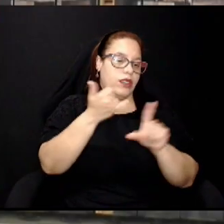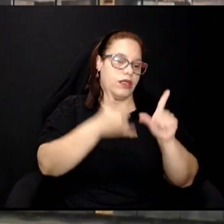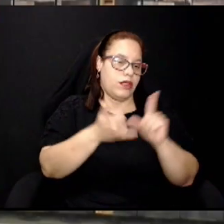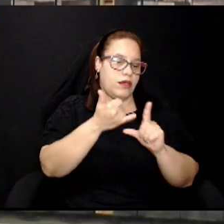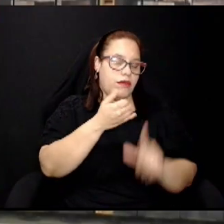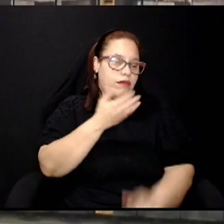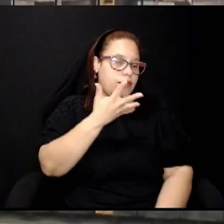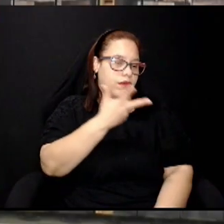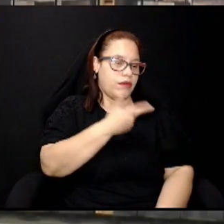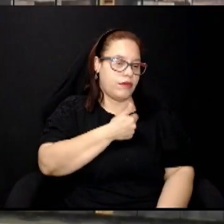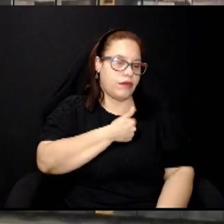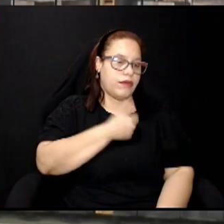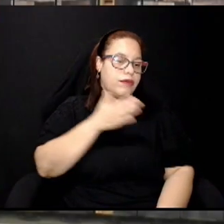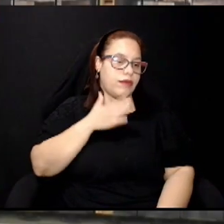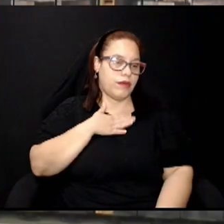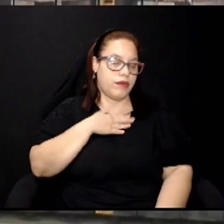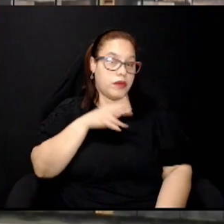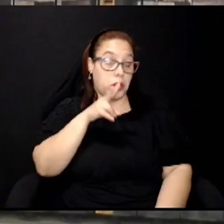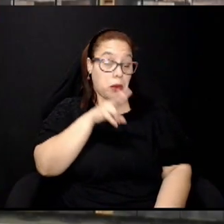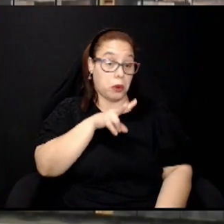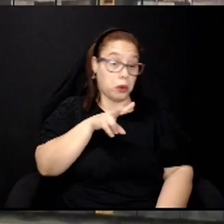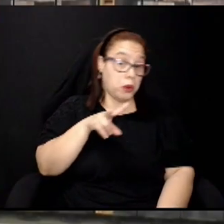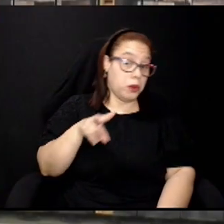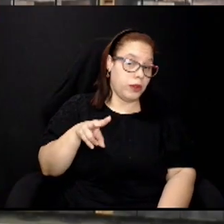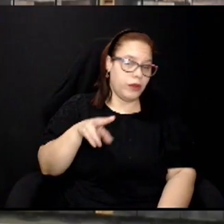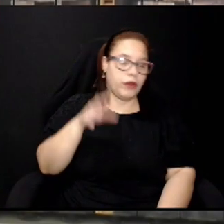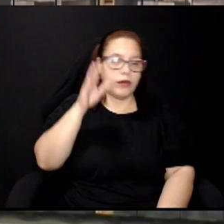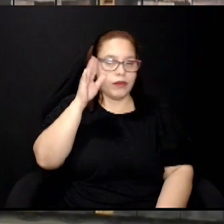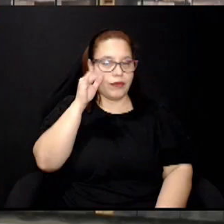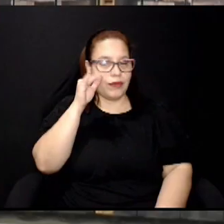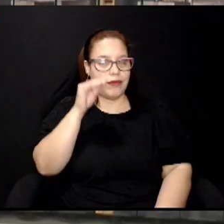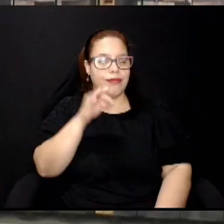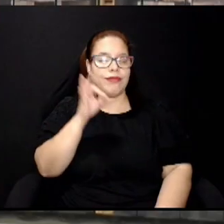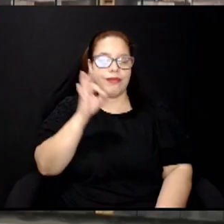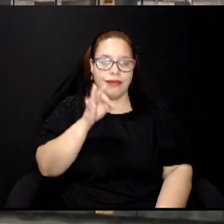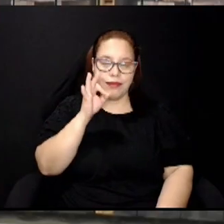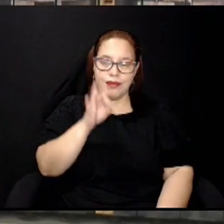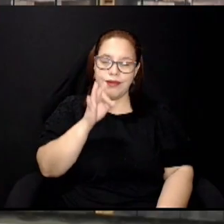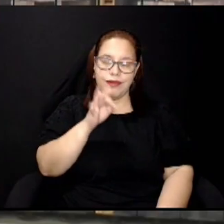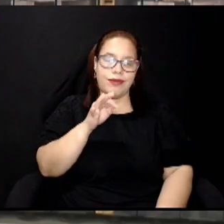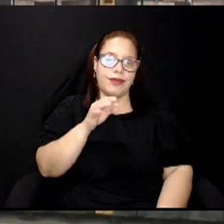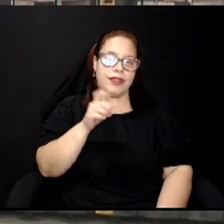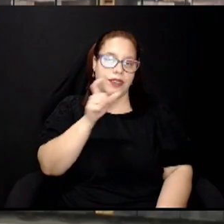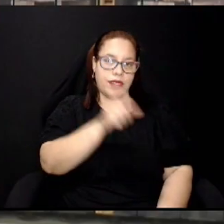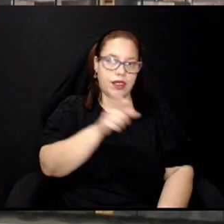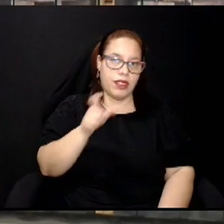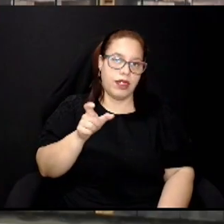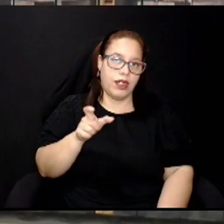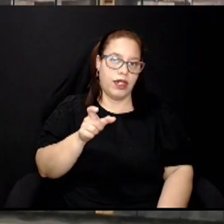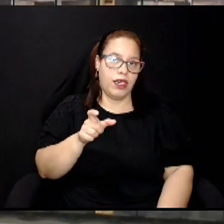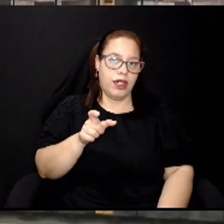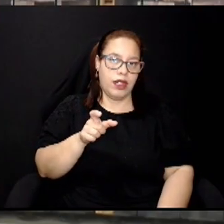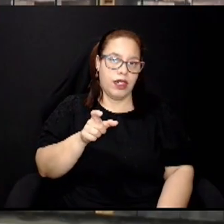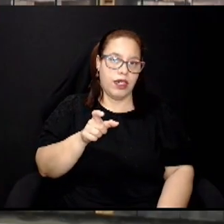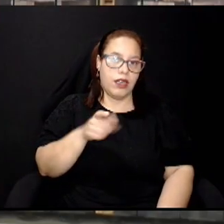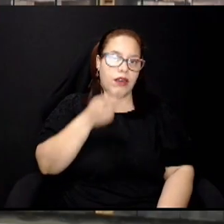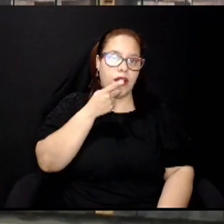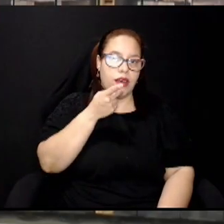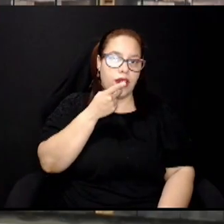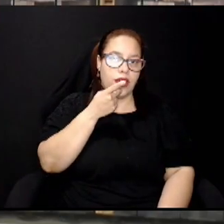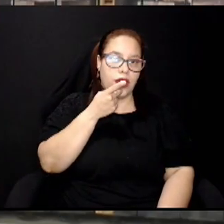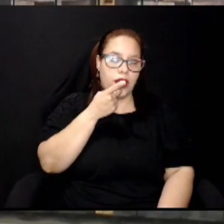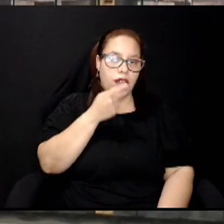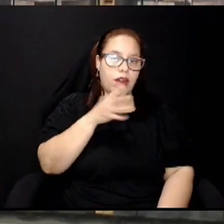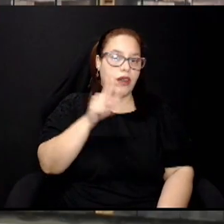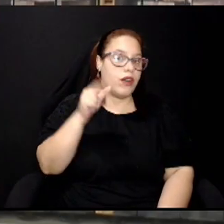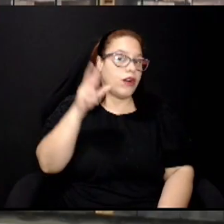Eu mesma dei uma olhadinha e achei muito interessante. Palavras, por exemplo, eu falei, eu mesma nunca tinha ouvido falar